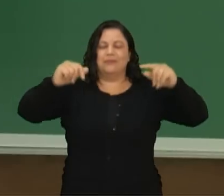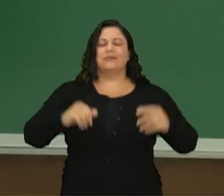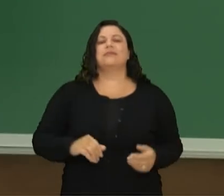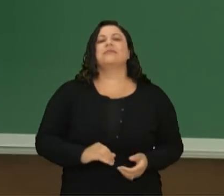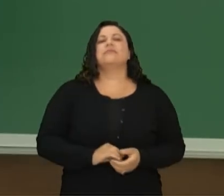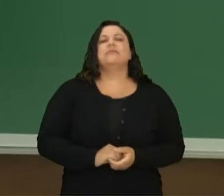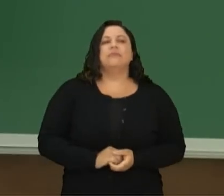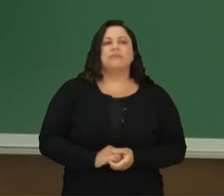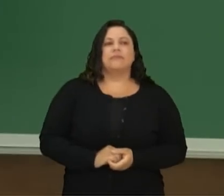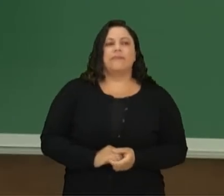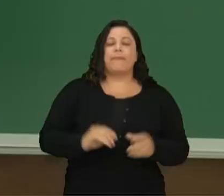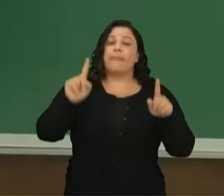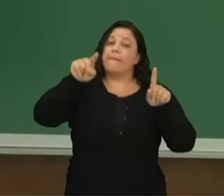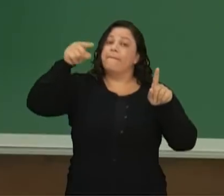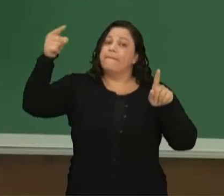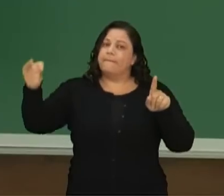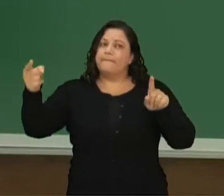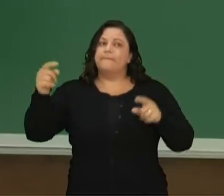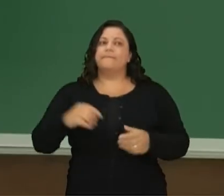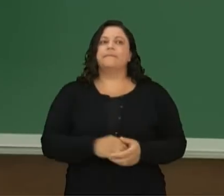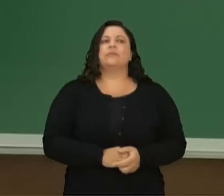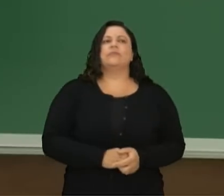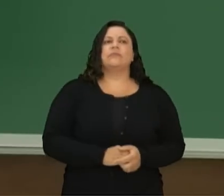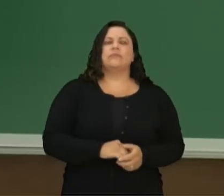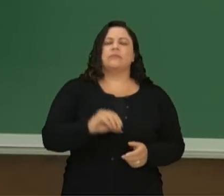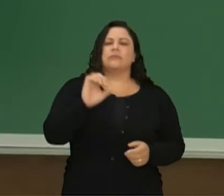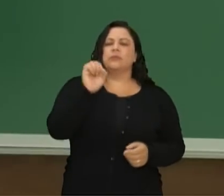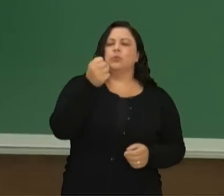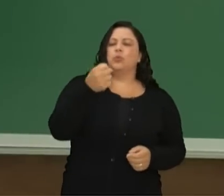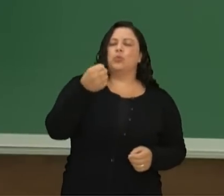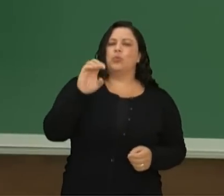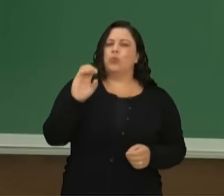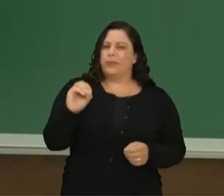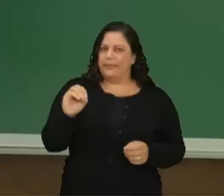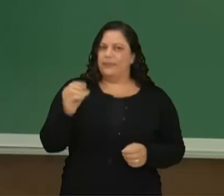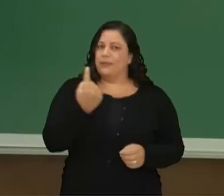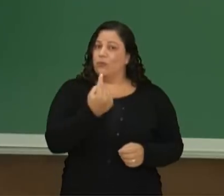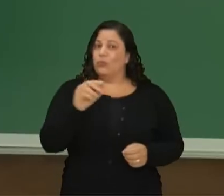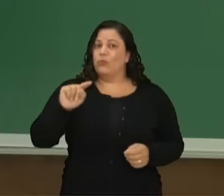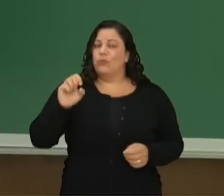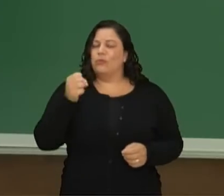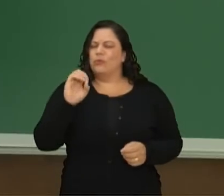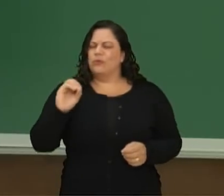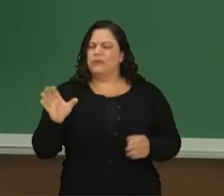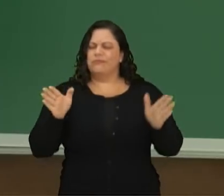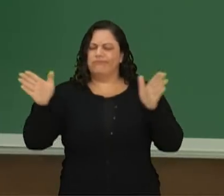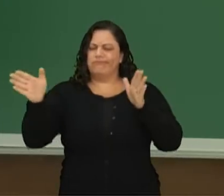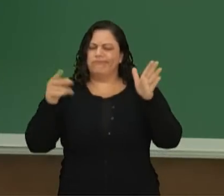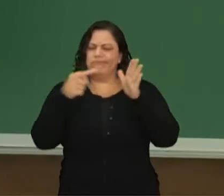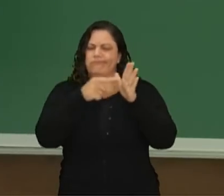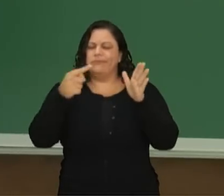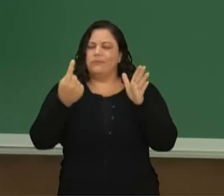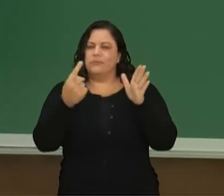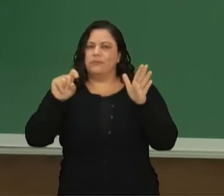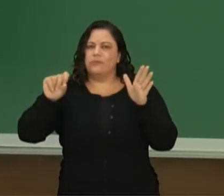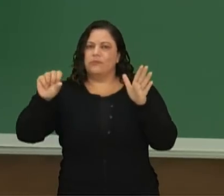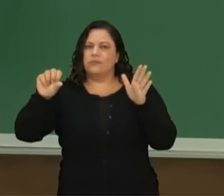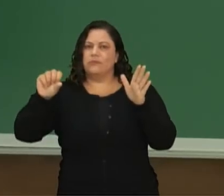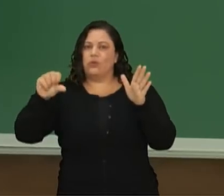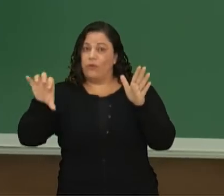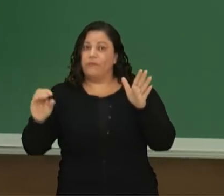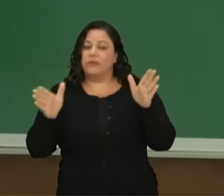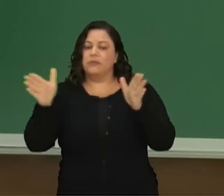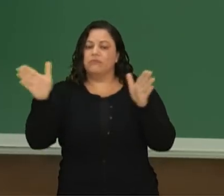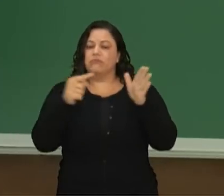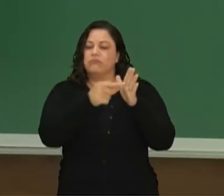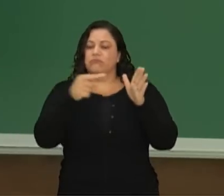1,75. O próximo está entre 1,80 e 1,90. Então, nós temos 1,85, que é a